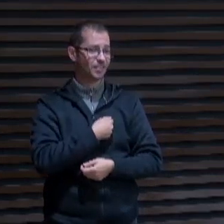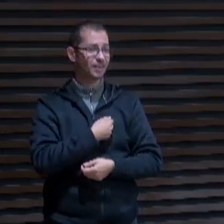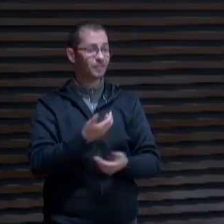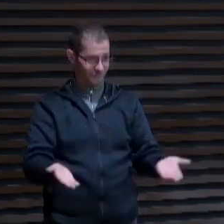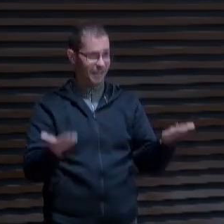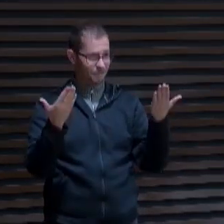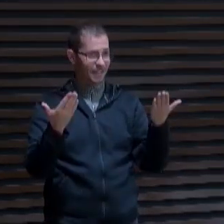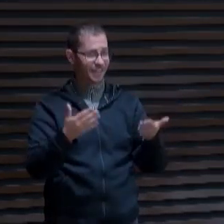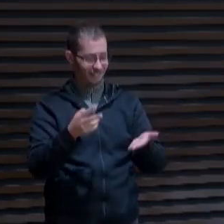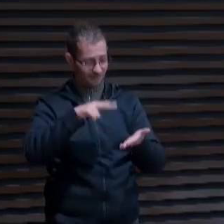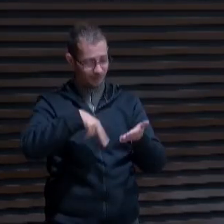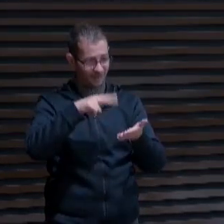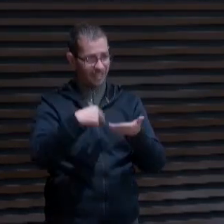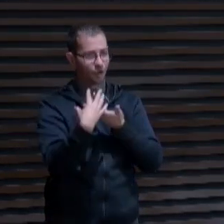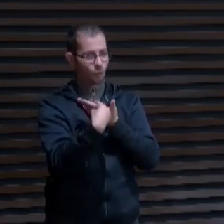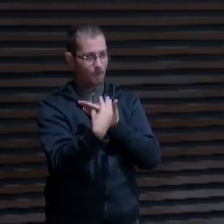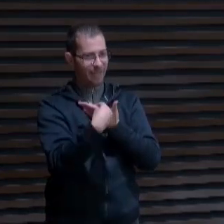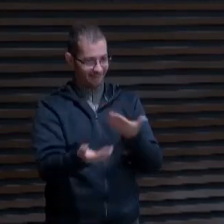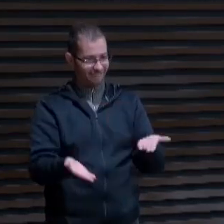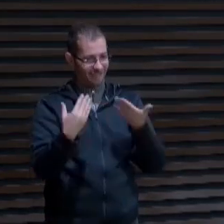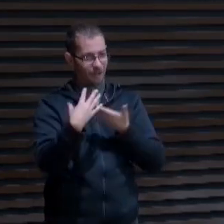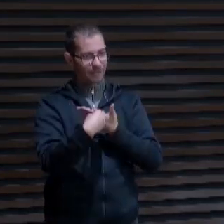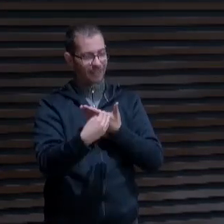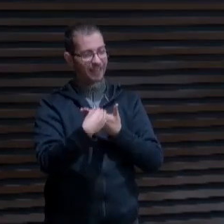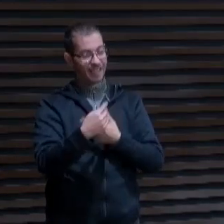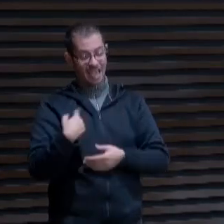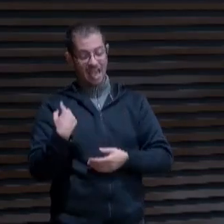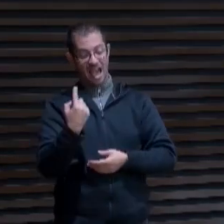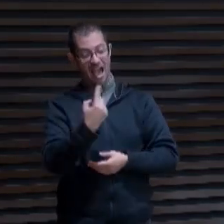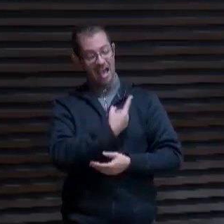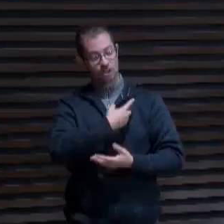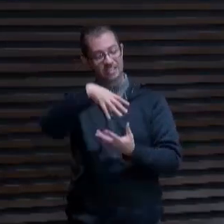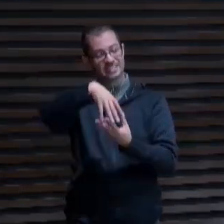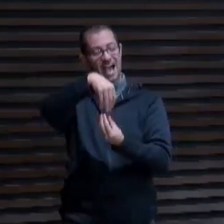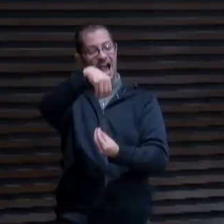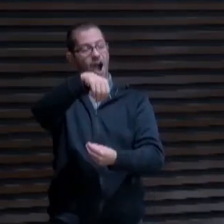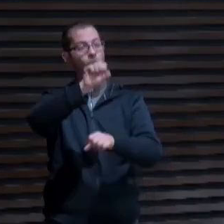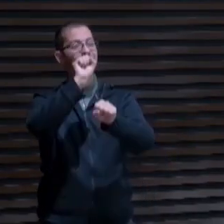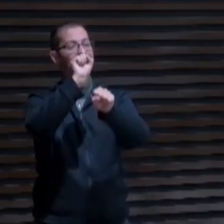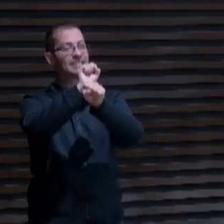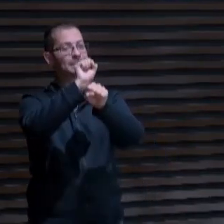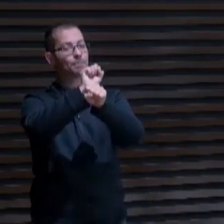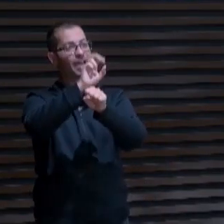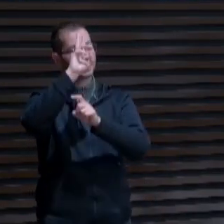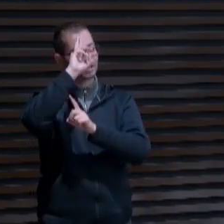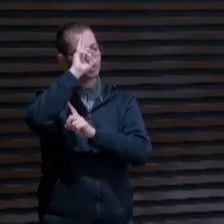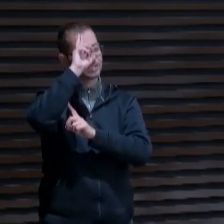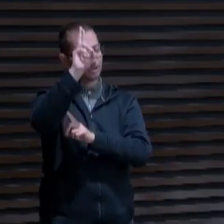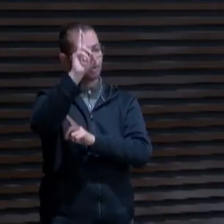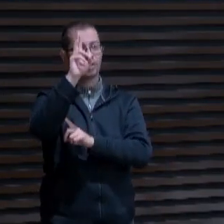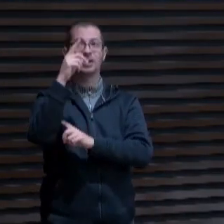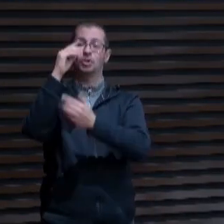queridos, e ler esses últimos versículos. A nossa alma espera no Senhor, nosso